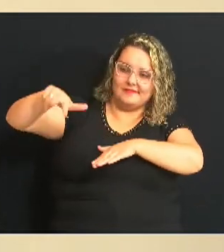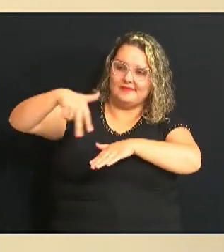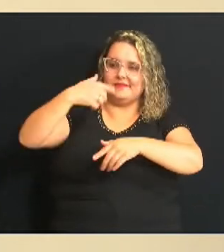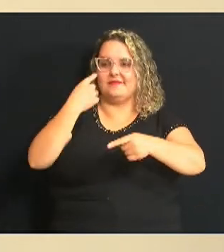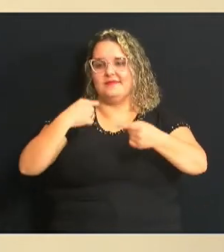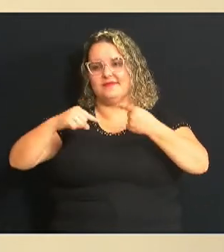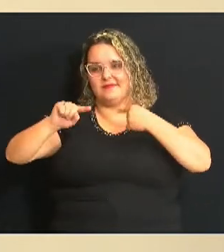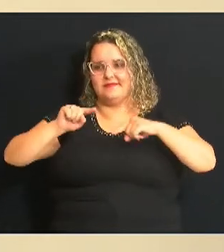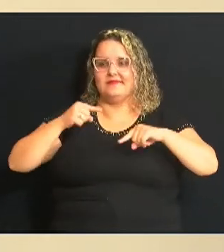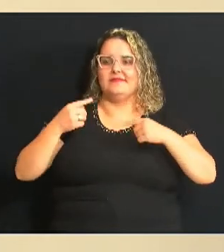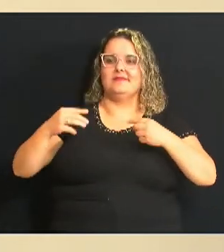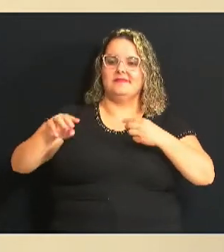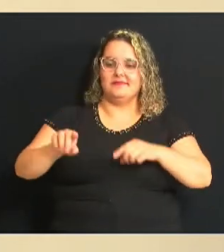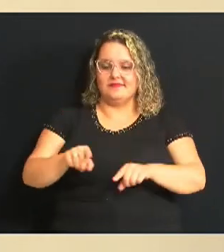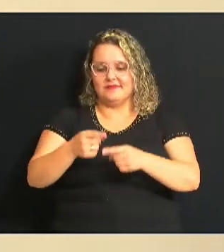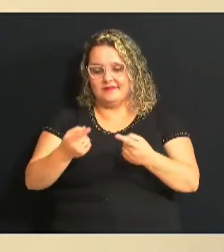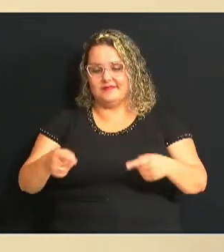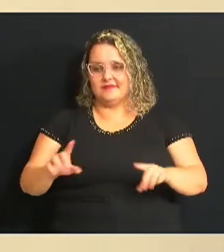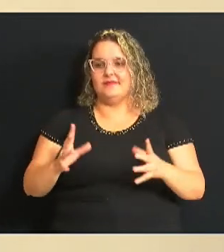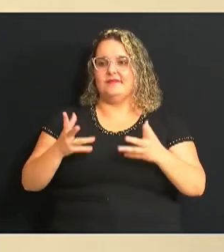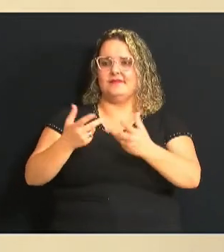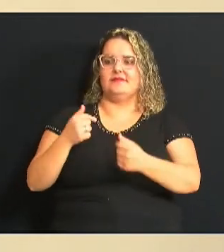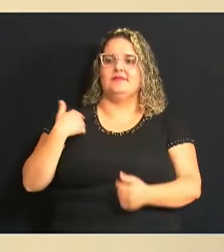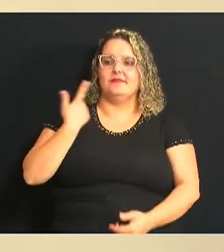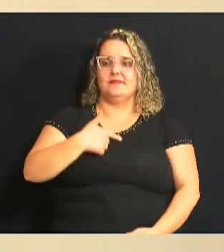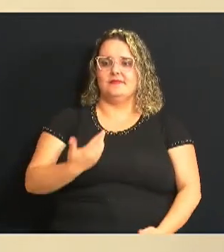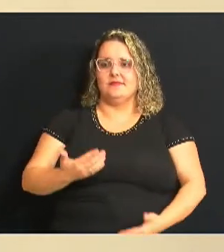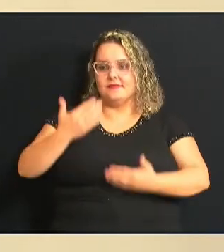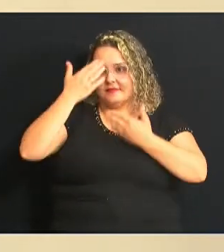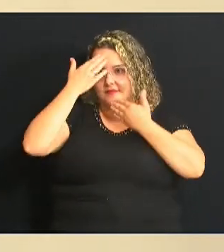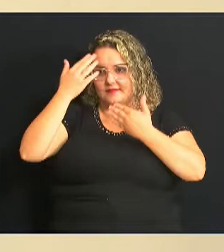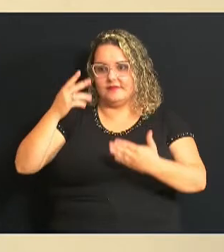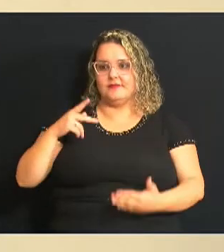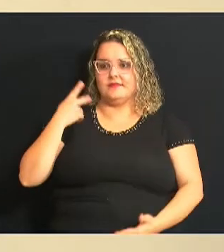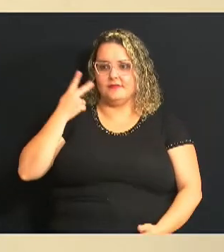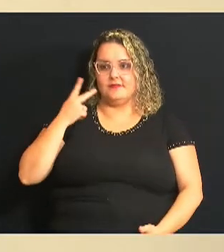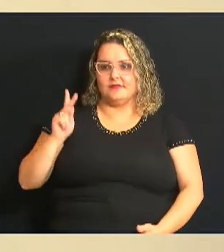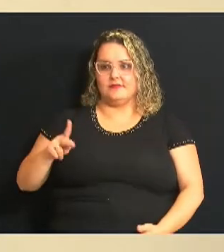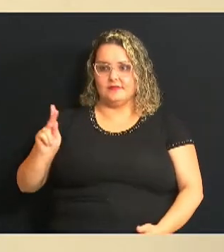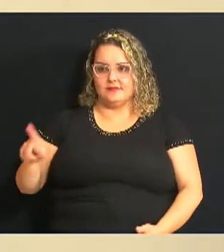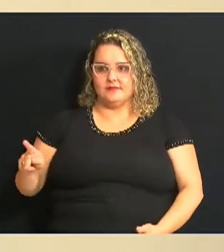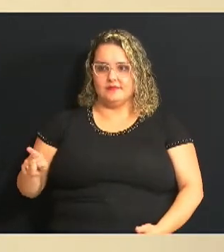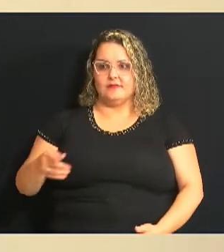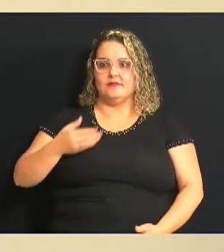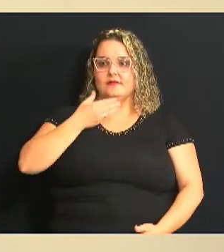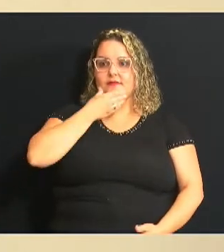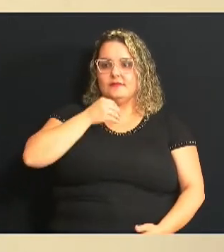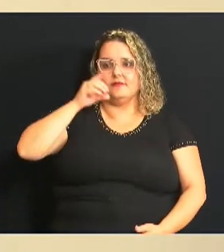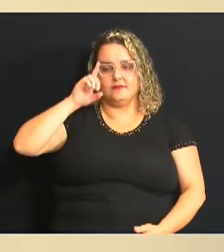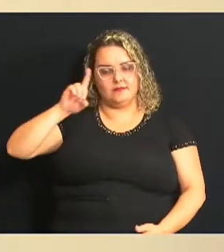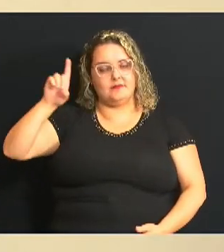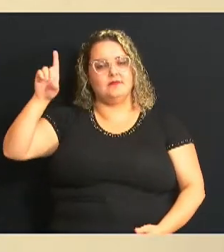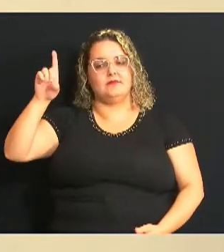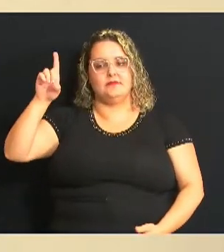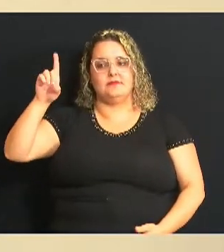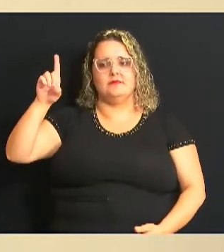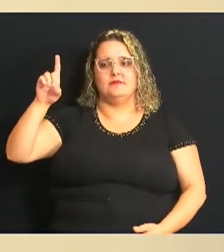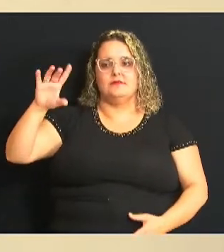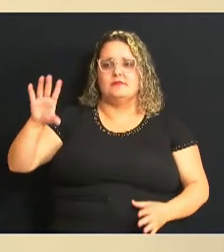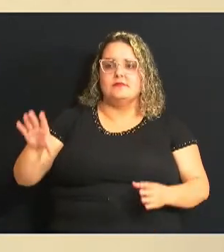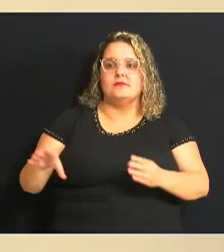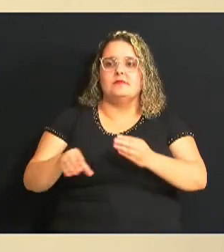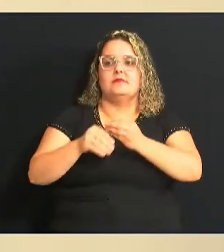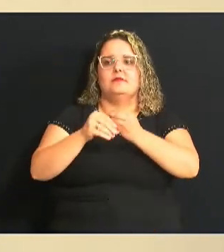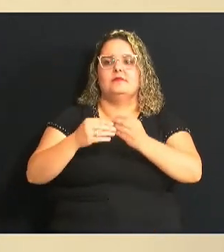certo, maestro de todos nós. Agradeço ao professor Alberto, um homem de Deus que tem agregado muito em